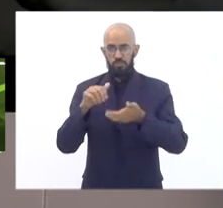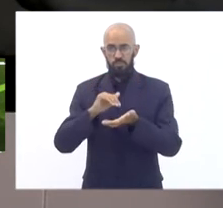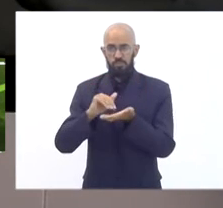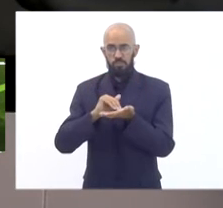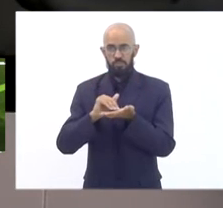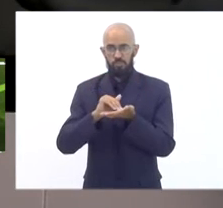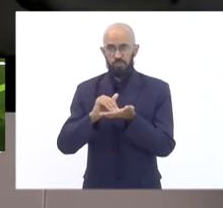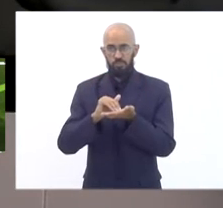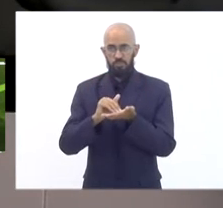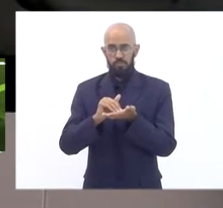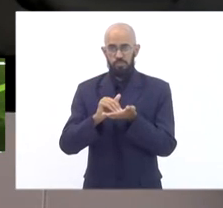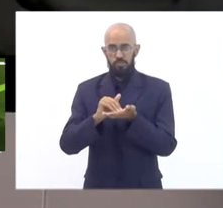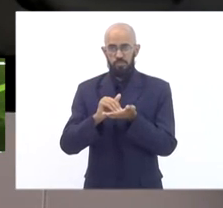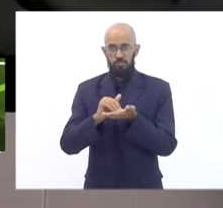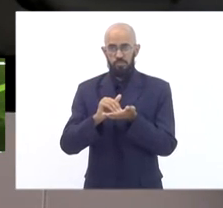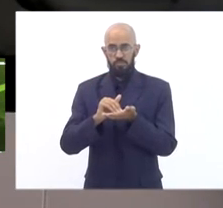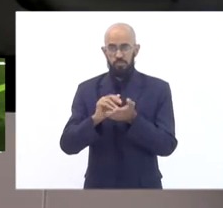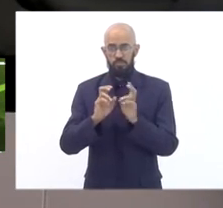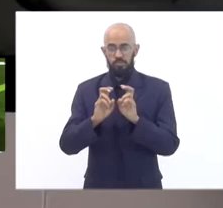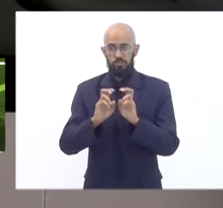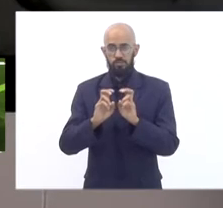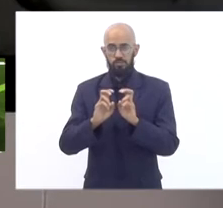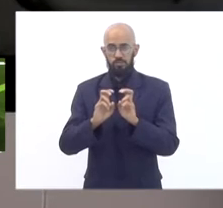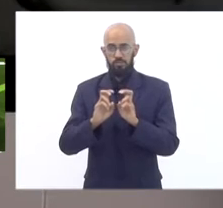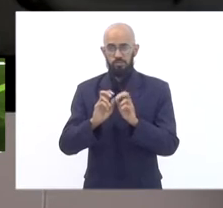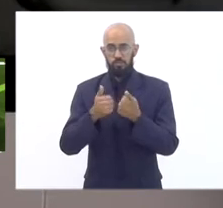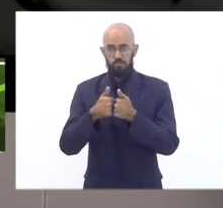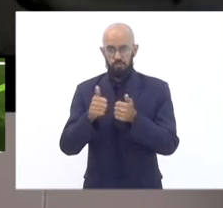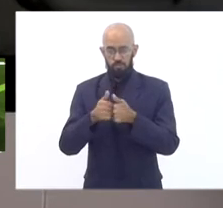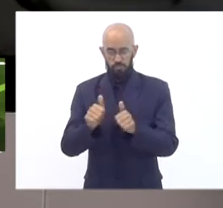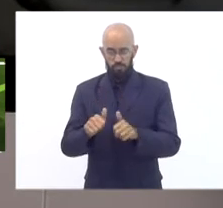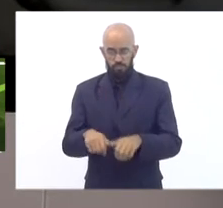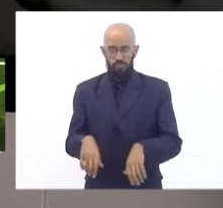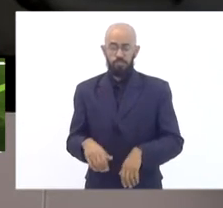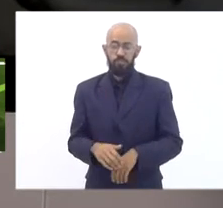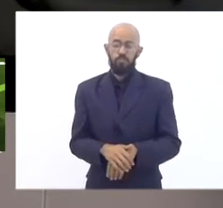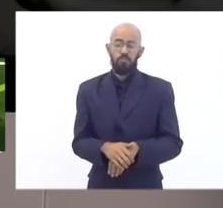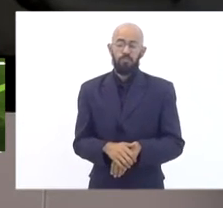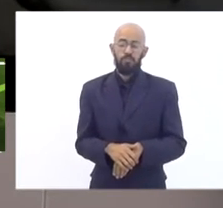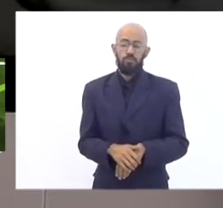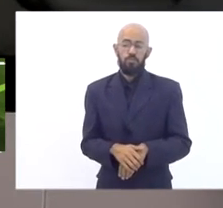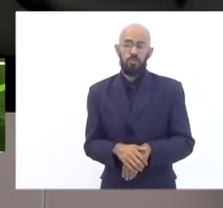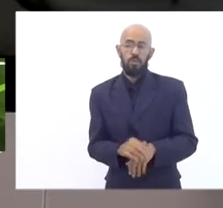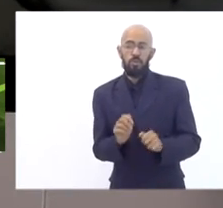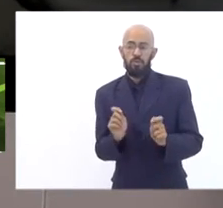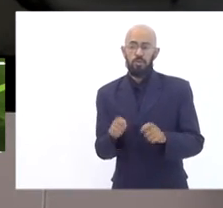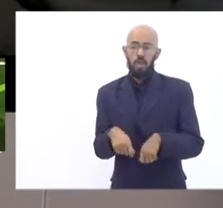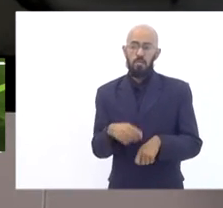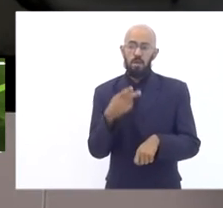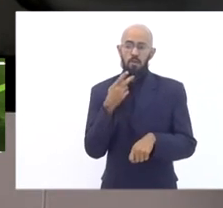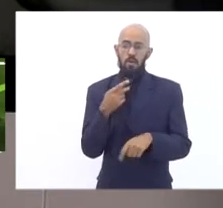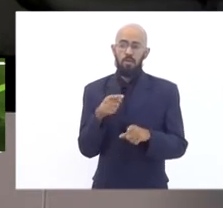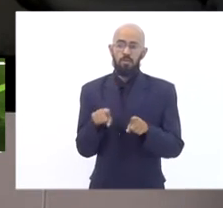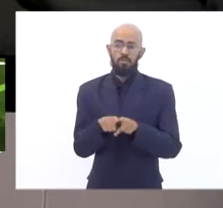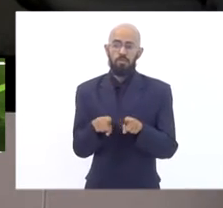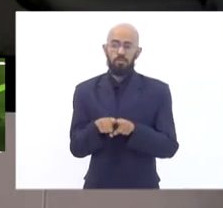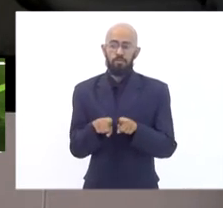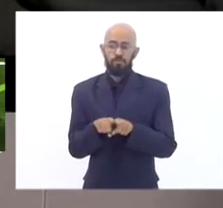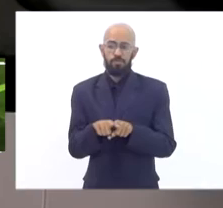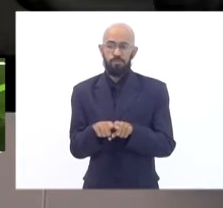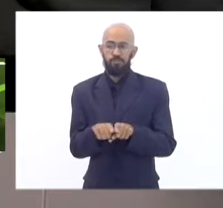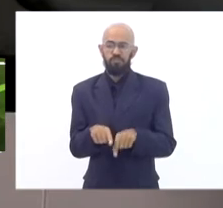Transporte. Se eu posso ir mais adiante, a gente pode dizer também, com relação a qual